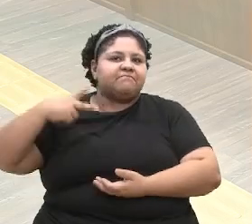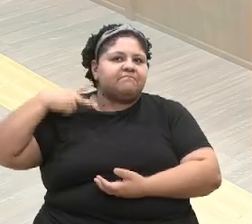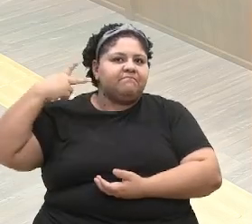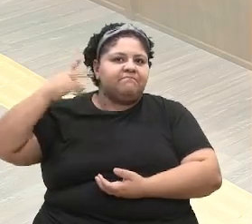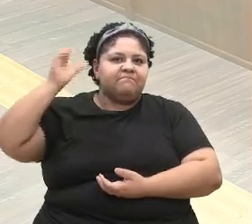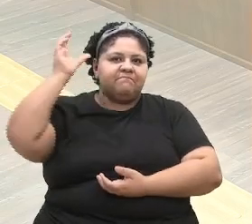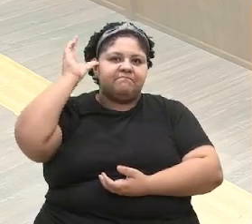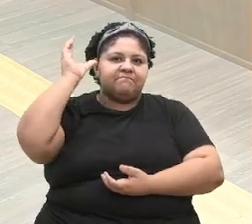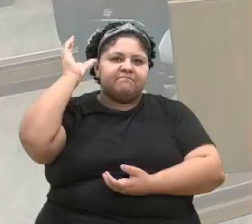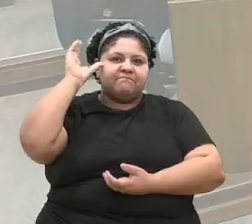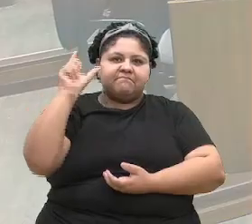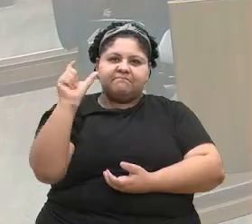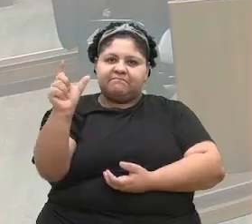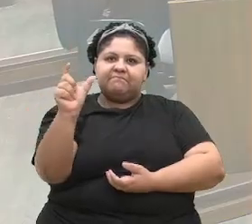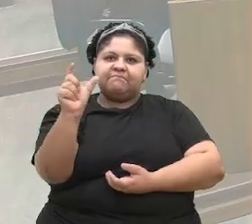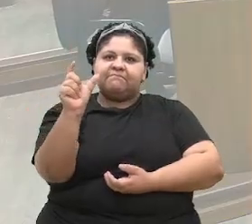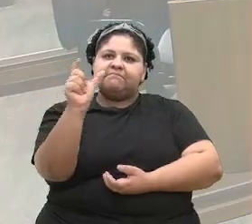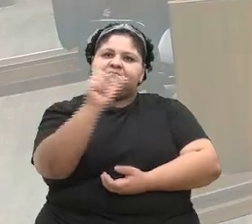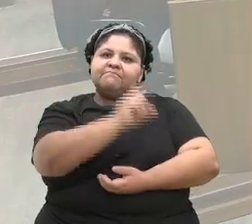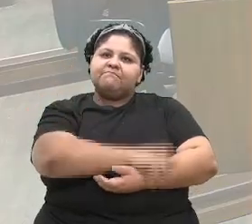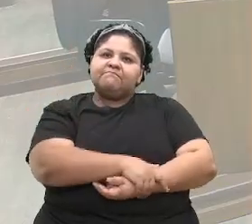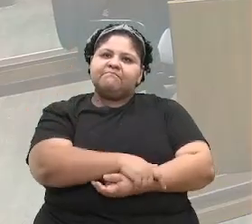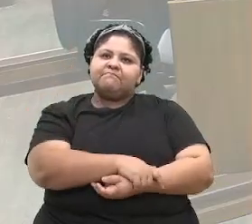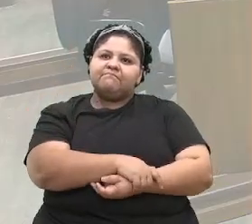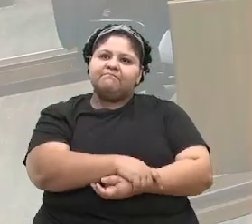com a palavra.